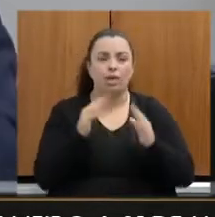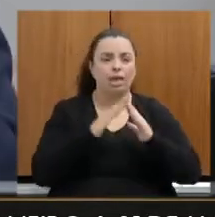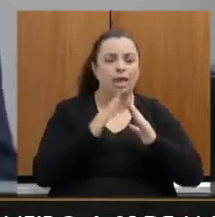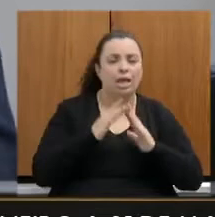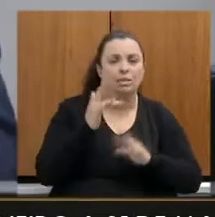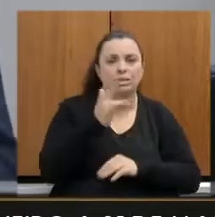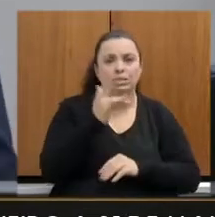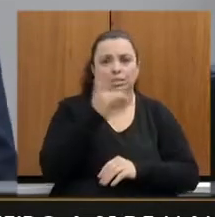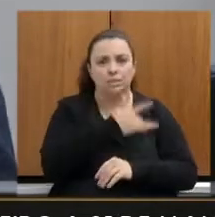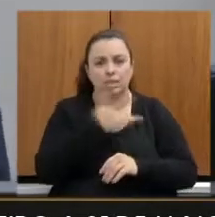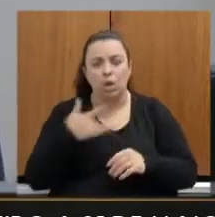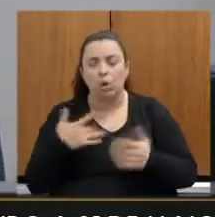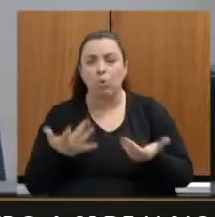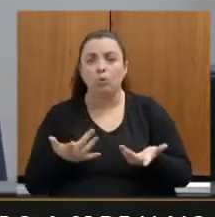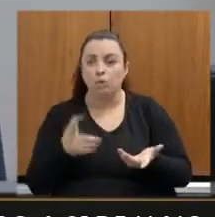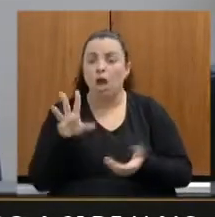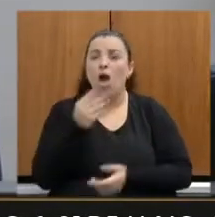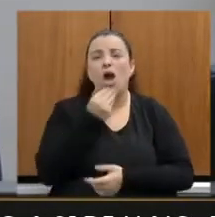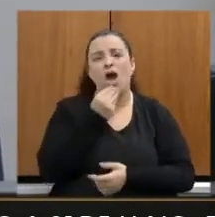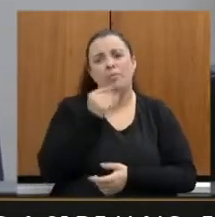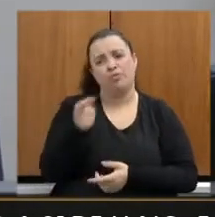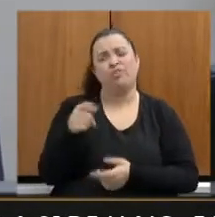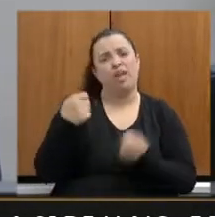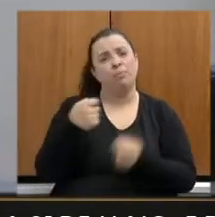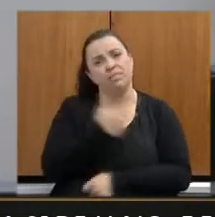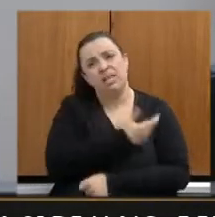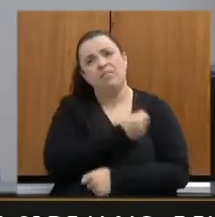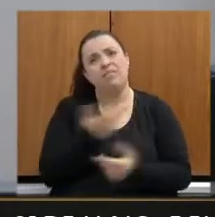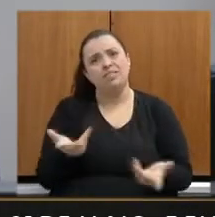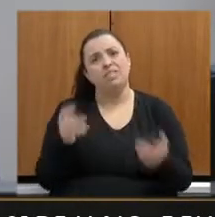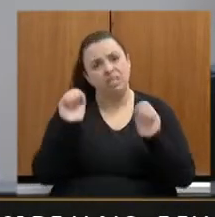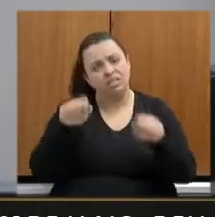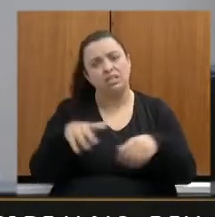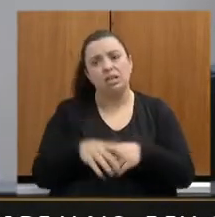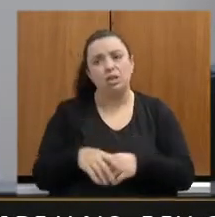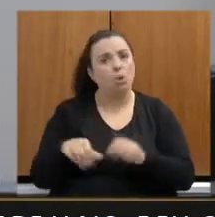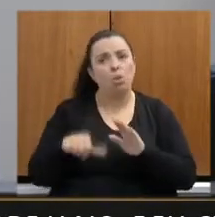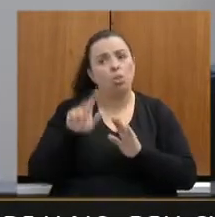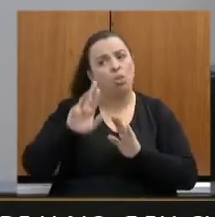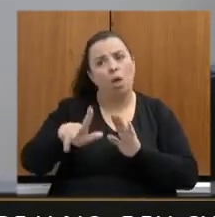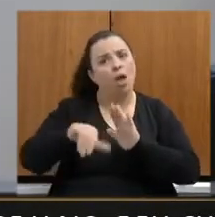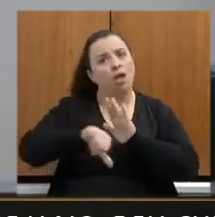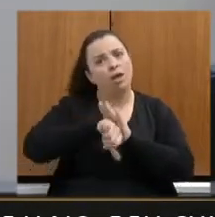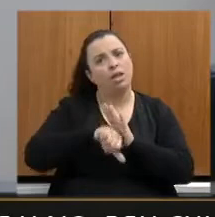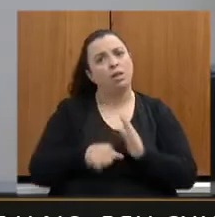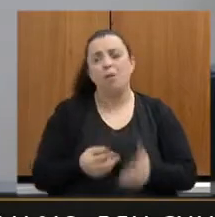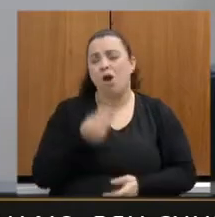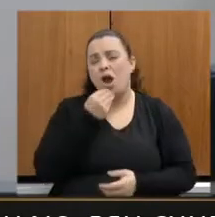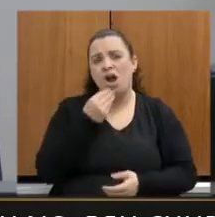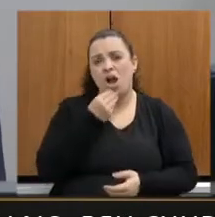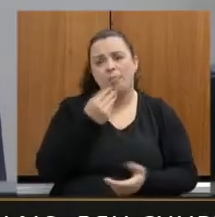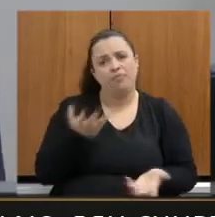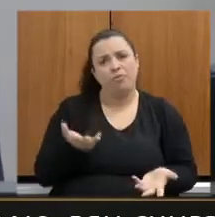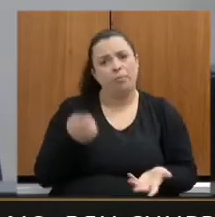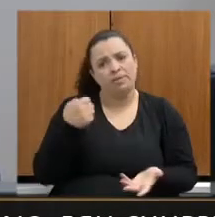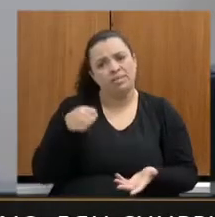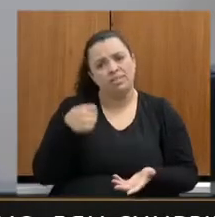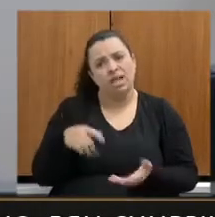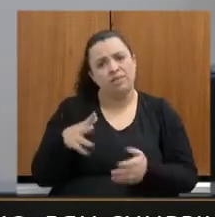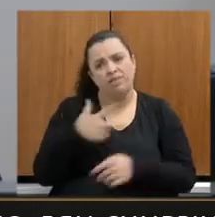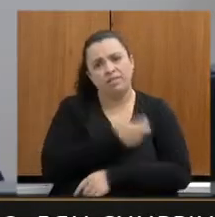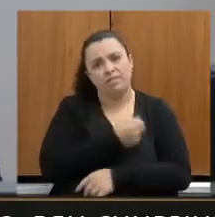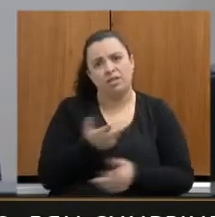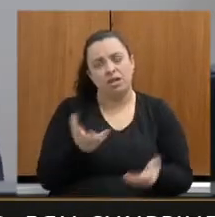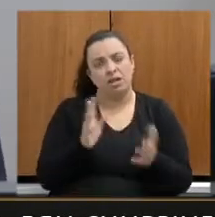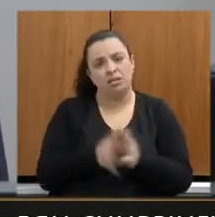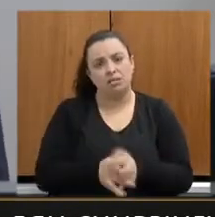tudo obviamente estilo que ter vacinado não cometeram nenhum crime e o relatório dessa